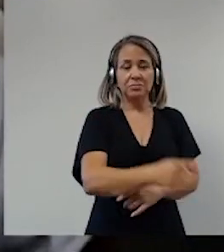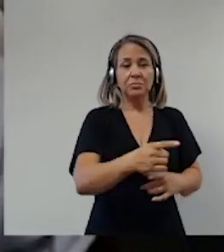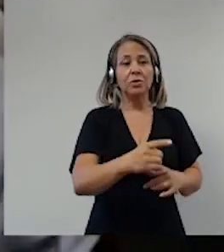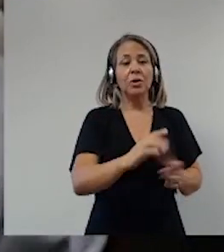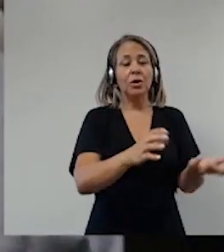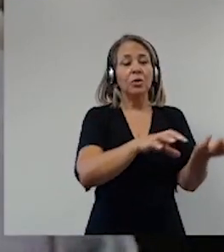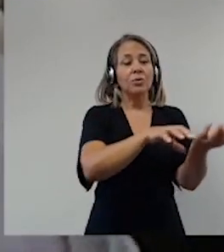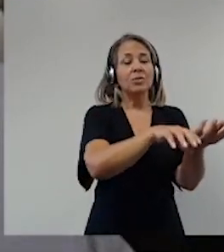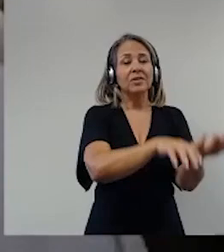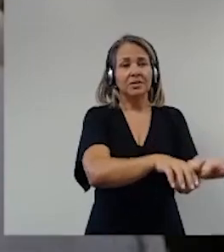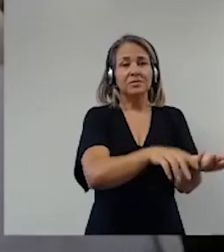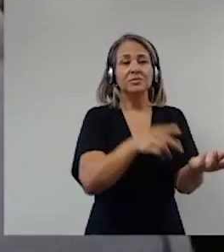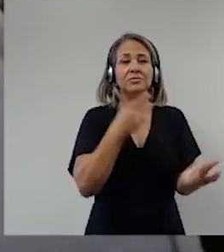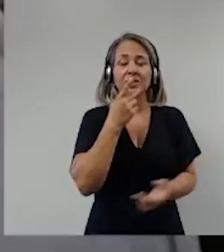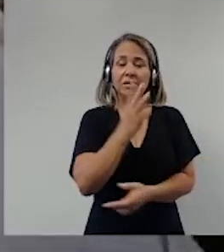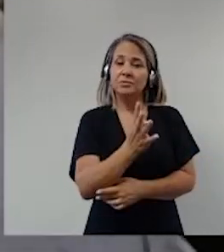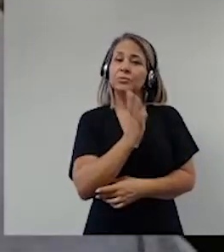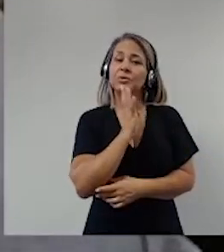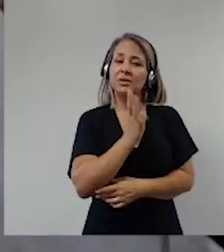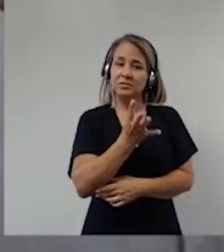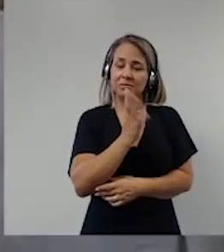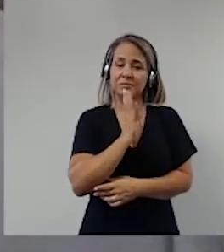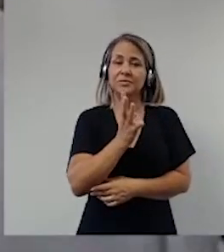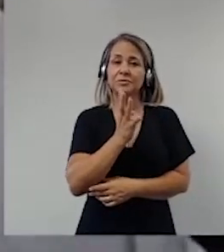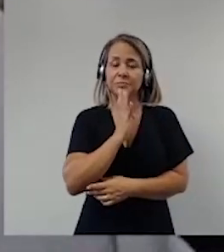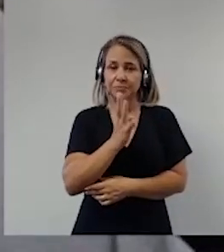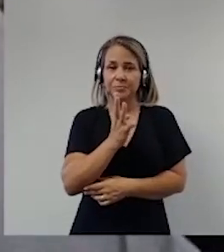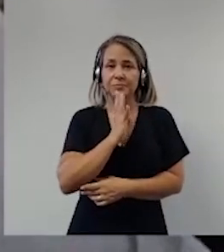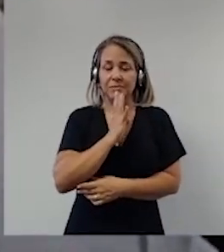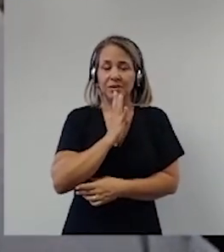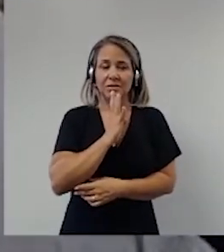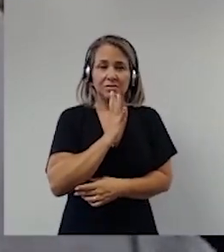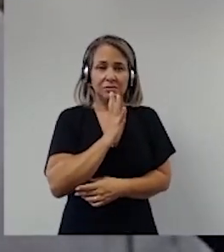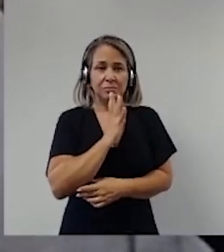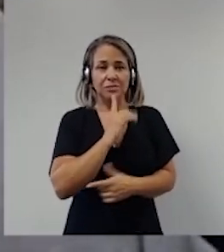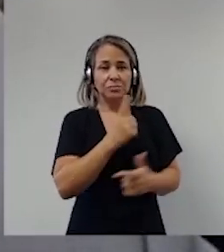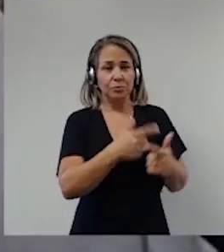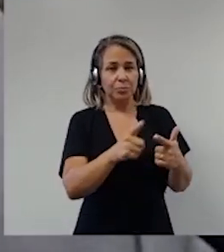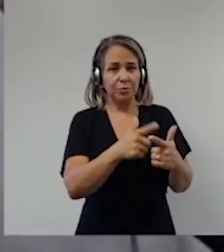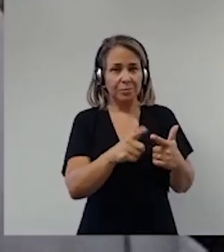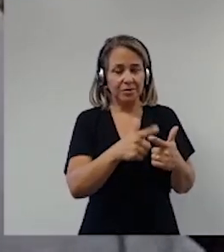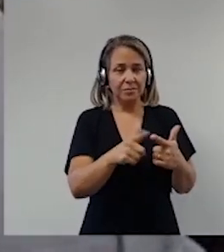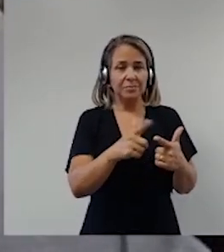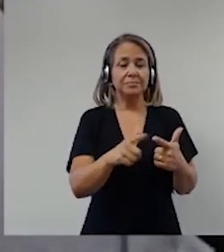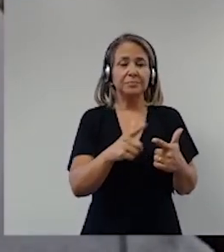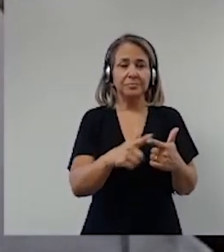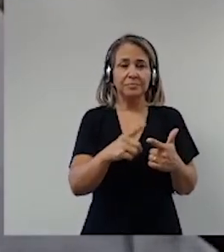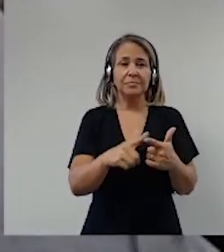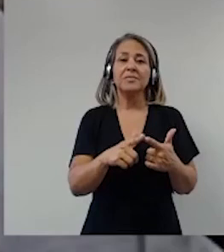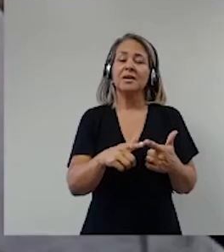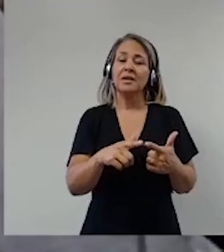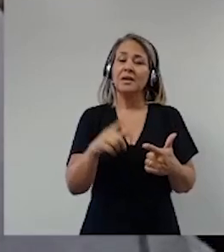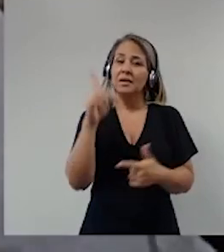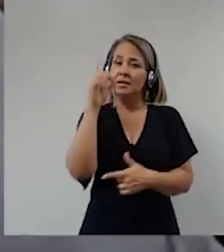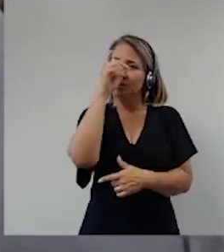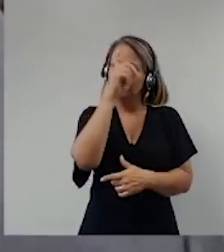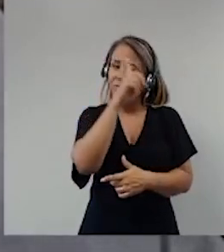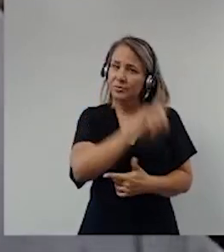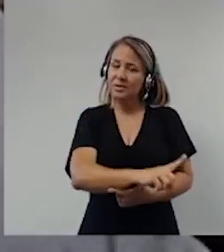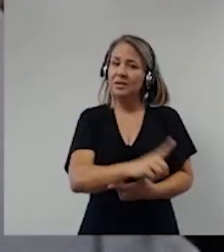no sentido do reconhecimento da situação de calamidade